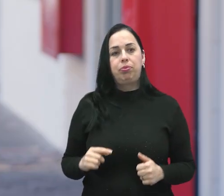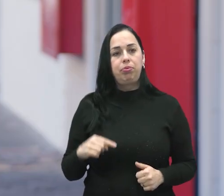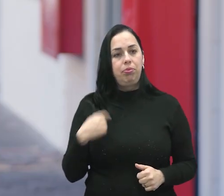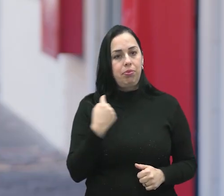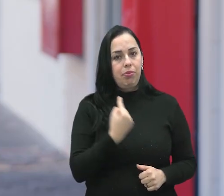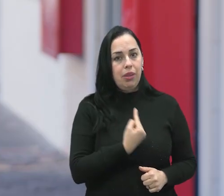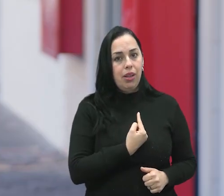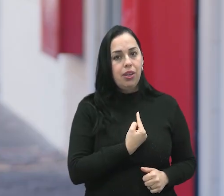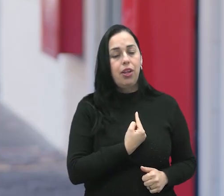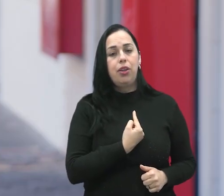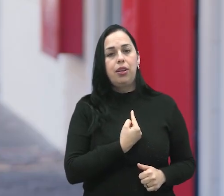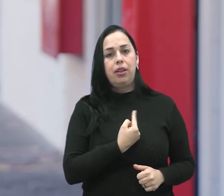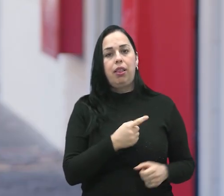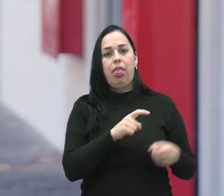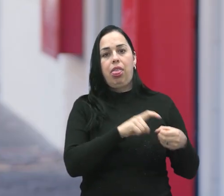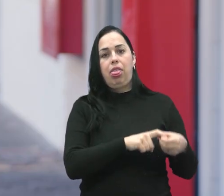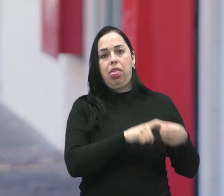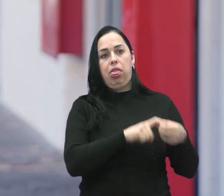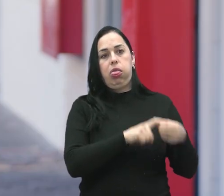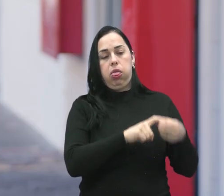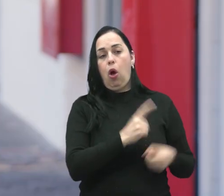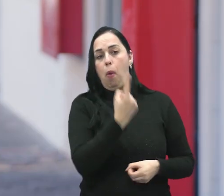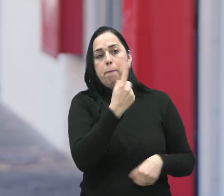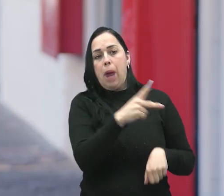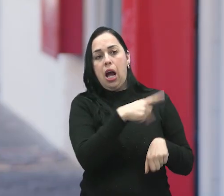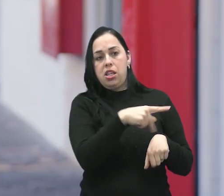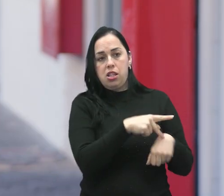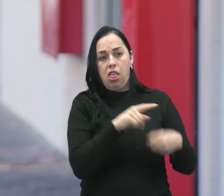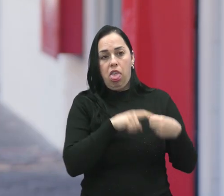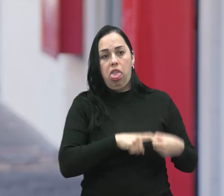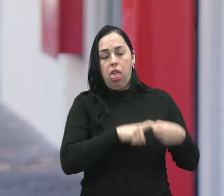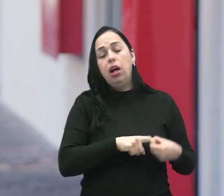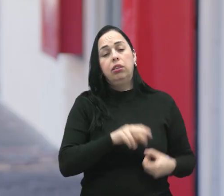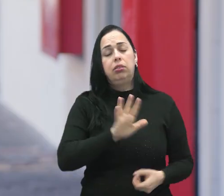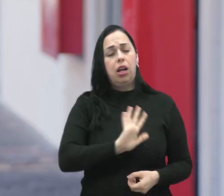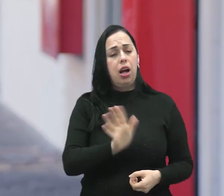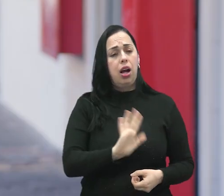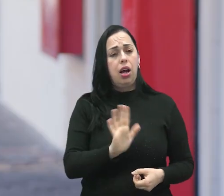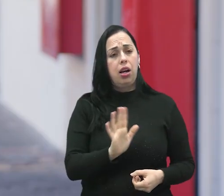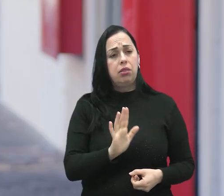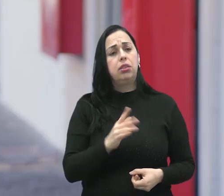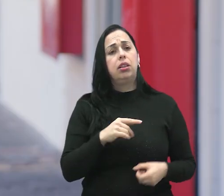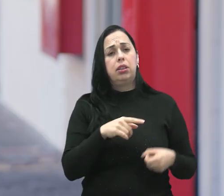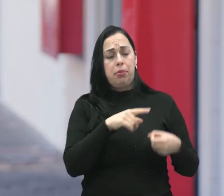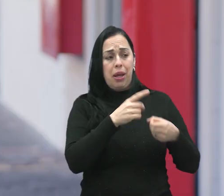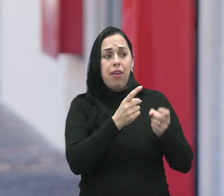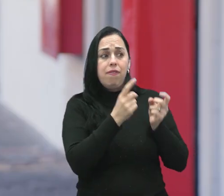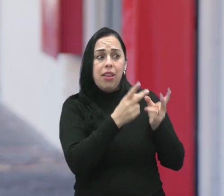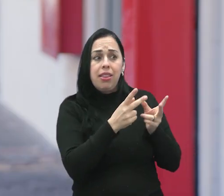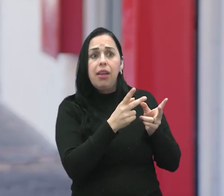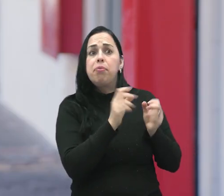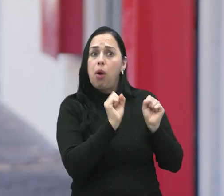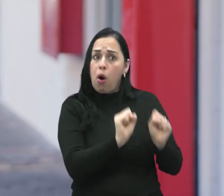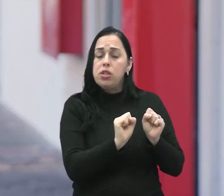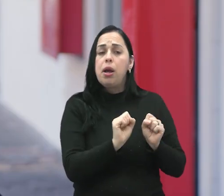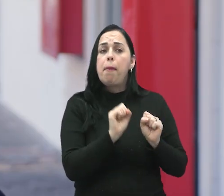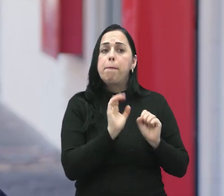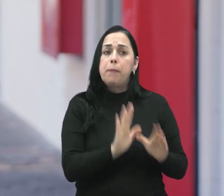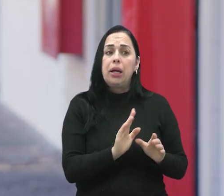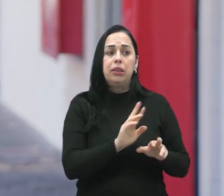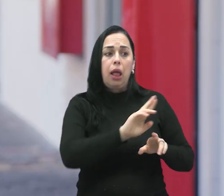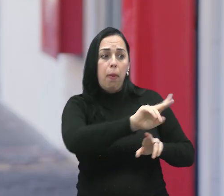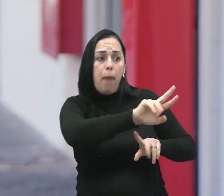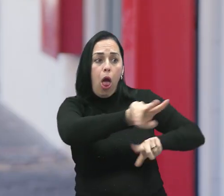não pode ficar dependente de apenas um país, não é? Não que a gente deixe de vender para os Estados Unidos, não é isso. Mas você tem